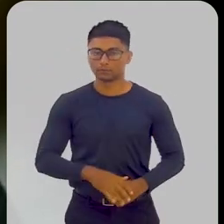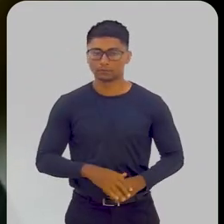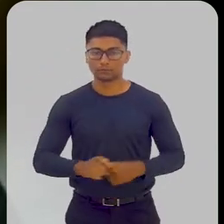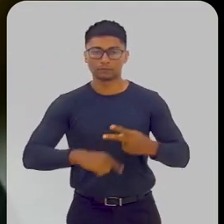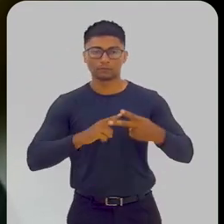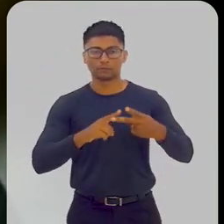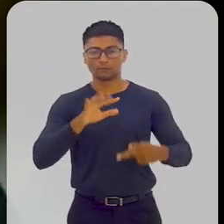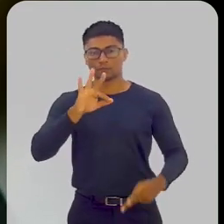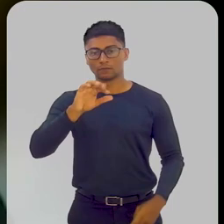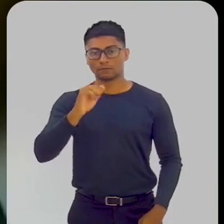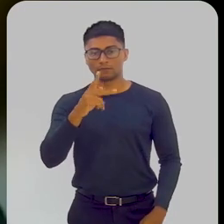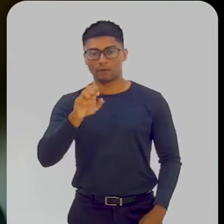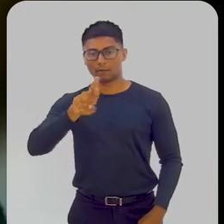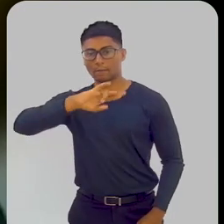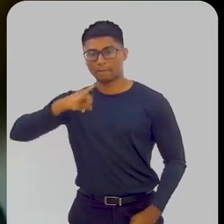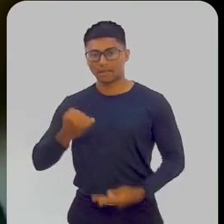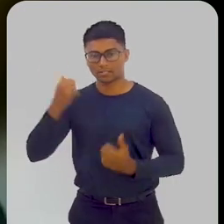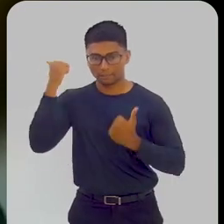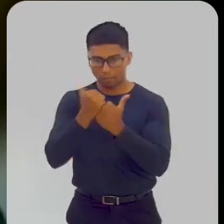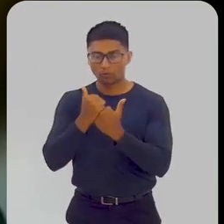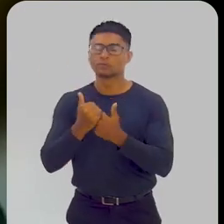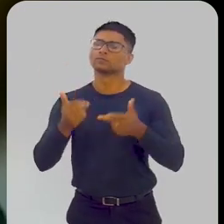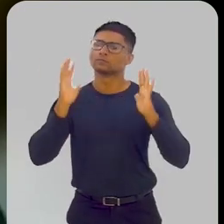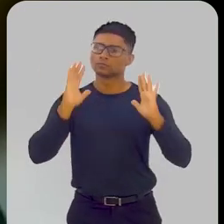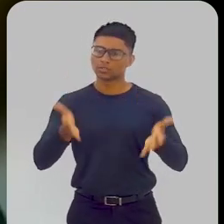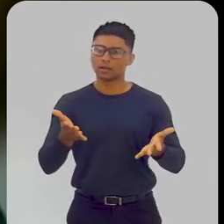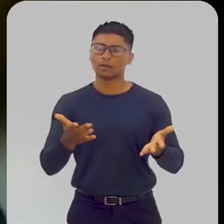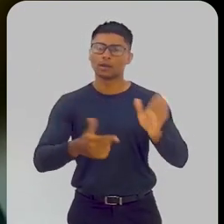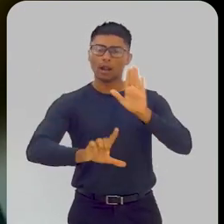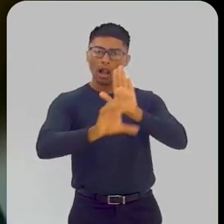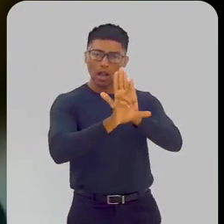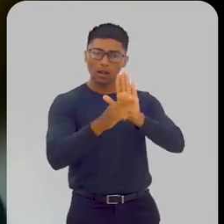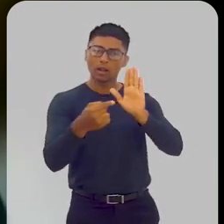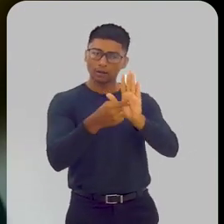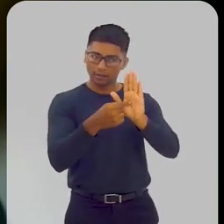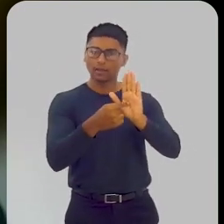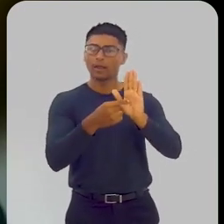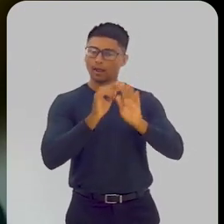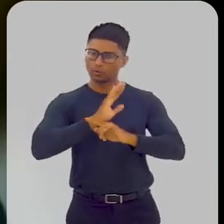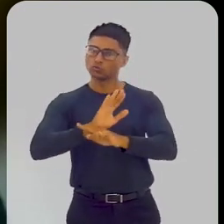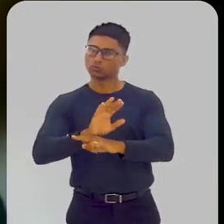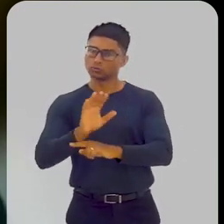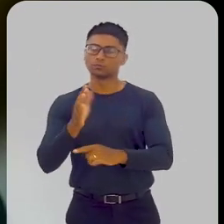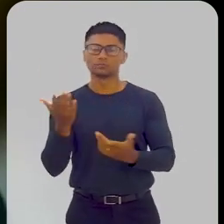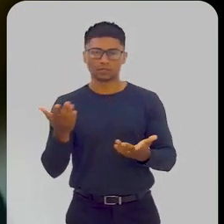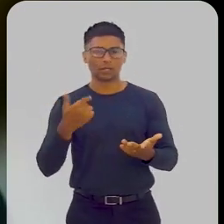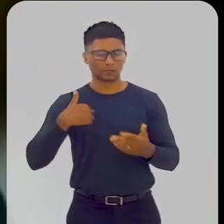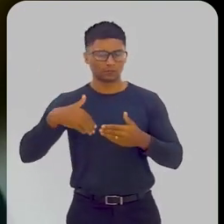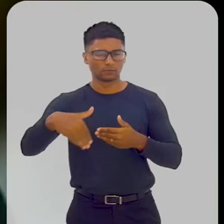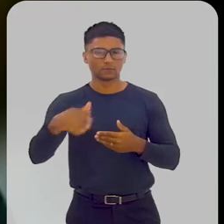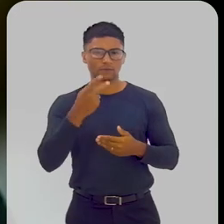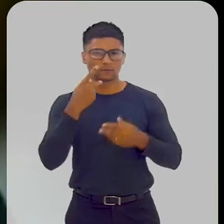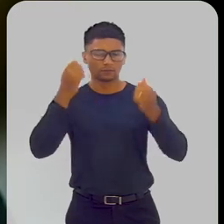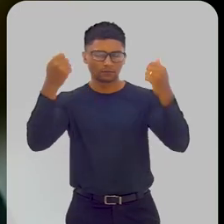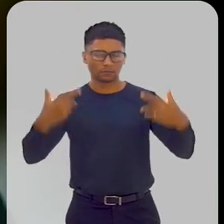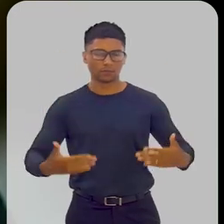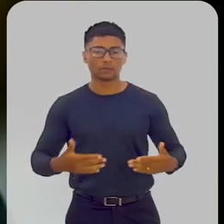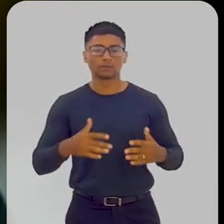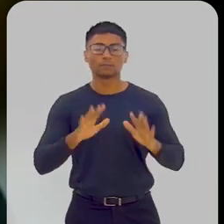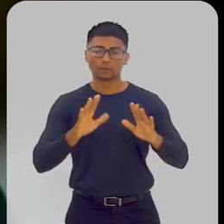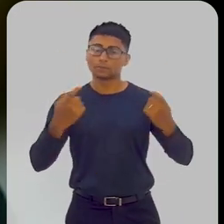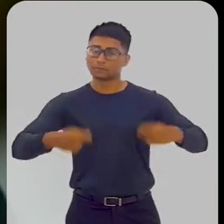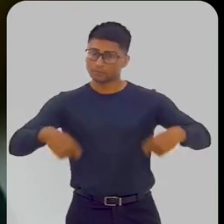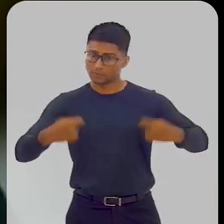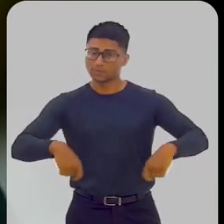de Janeiro. É o apoio à Faperj, que já recebeu um grande apoio por uma lei que eu vou falar ainda hoje sobre ela, né, que onde o fórum